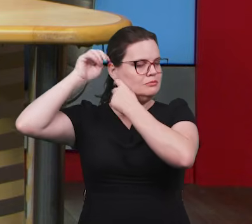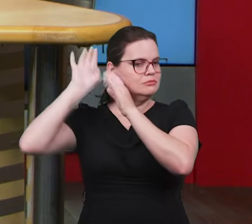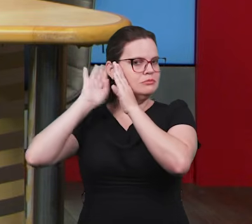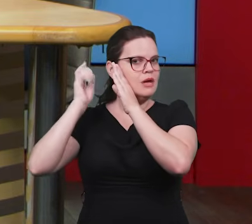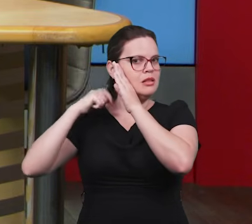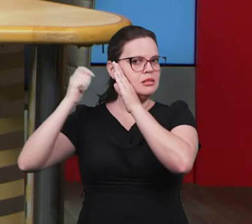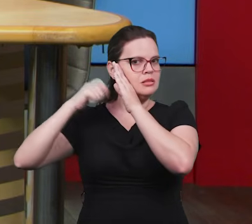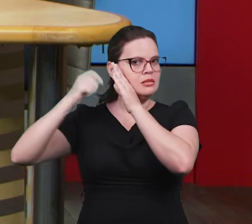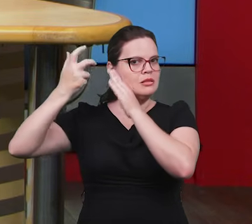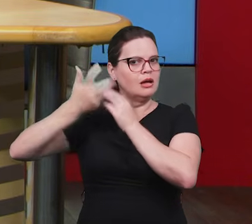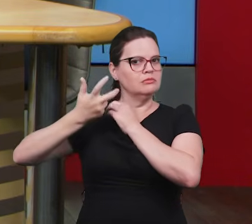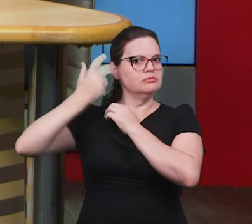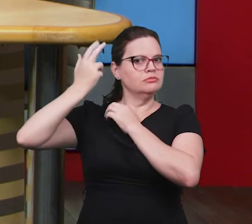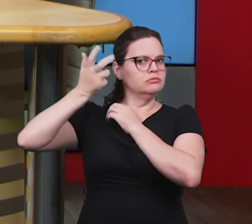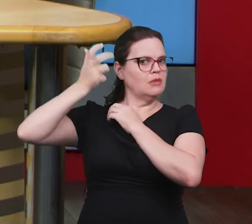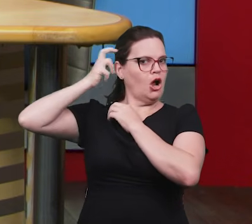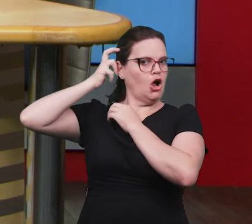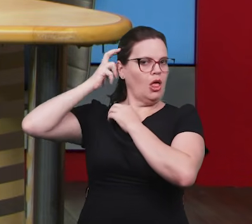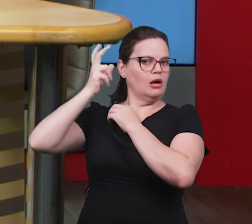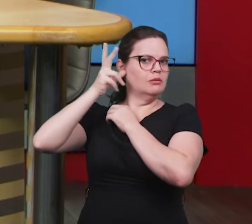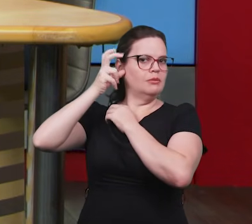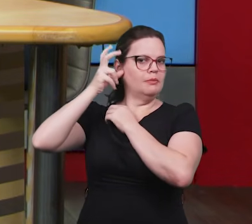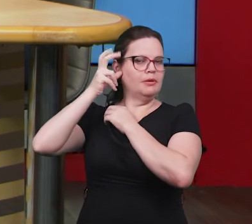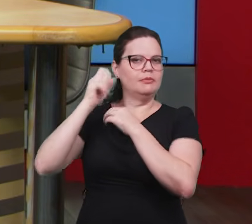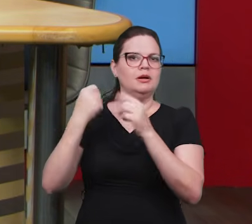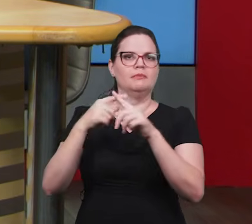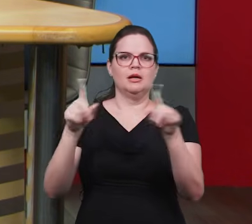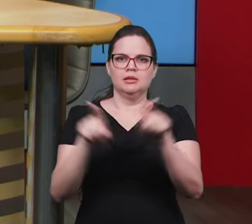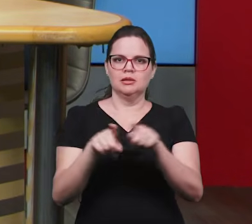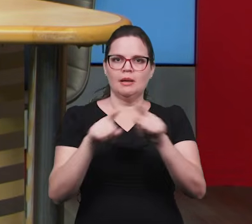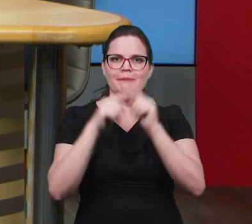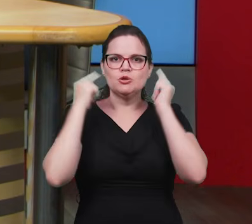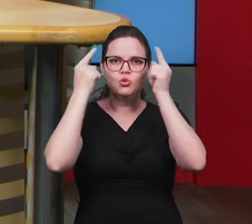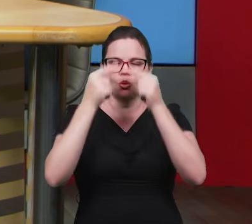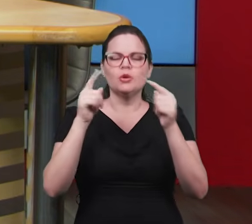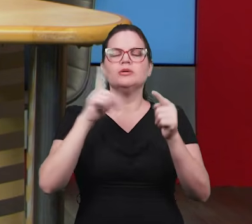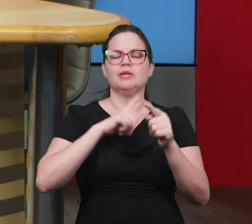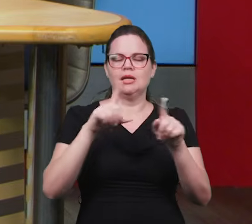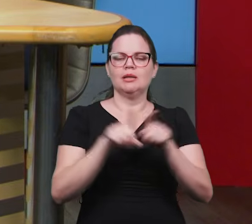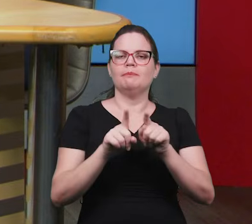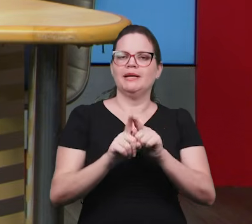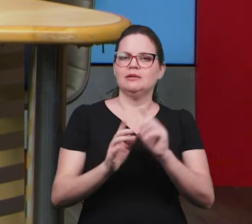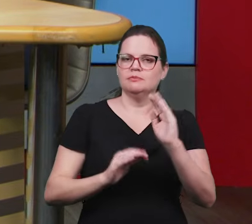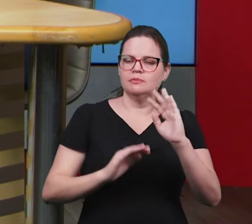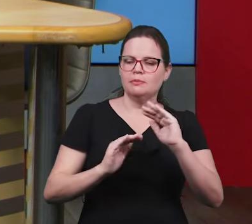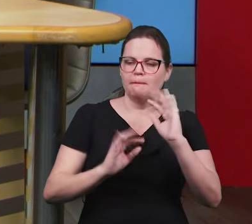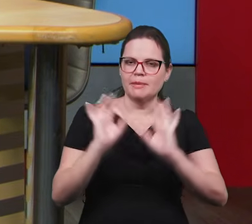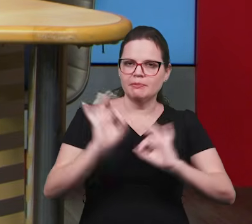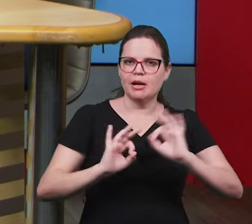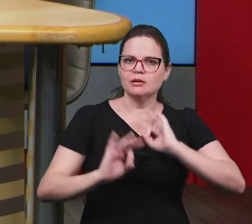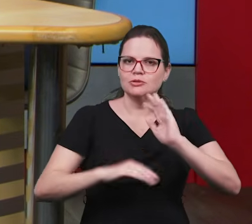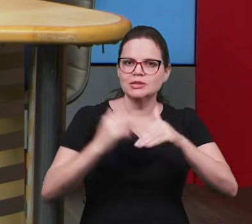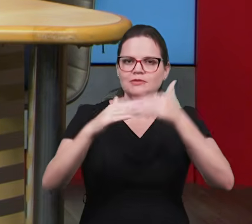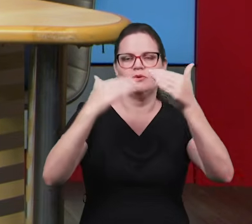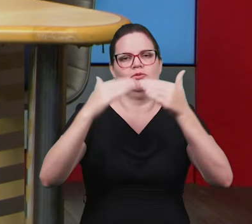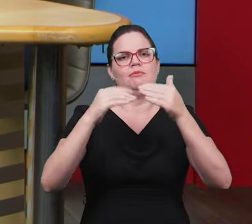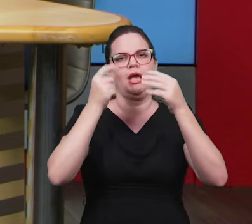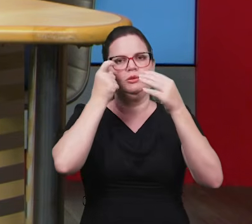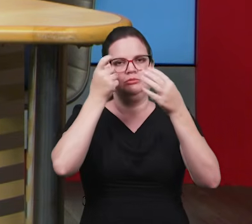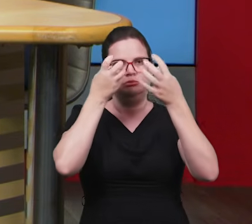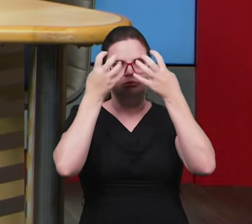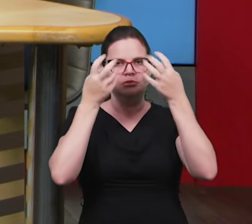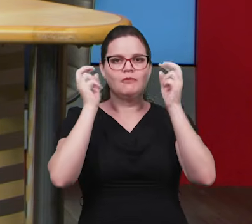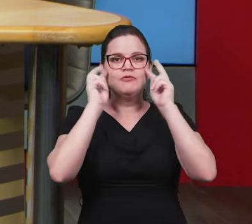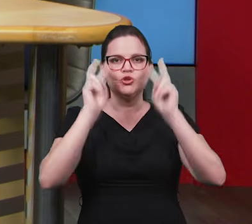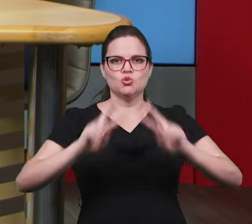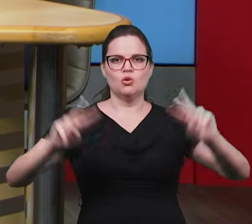implantes auditivos, aí há também uma corrida para a parte visual, que é também importante. Às vezes você vê uma pessoa caminhando na rua,